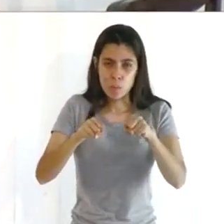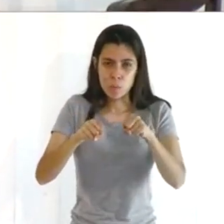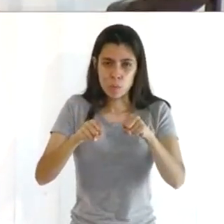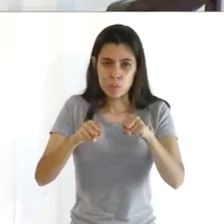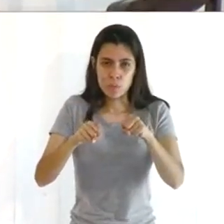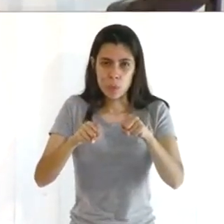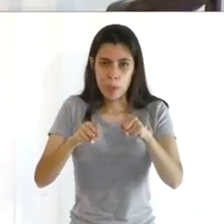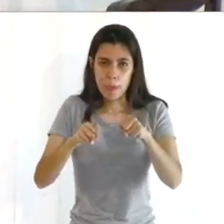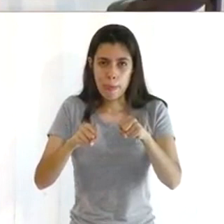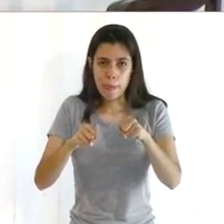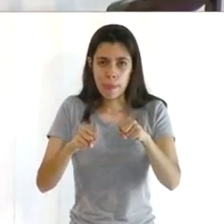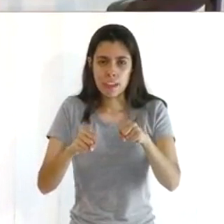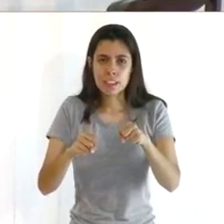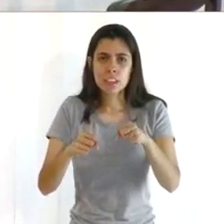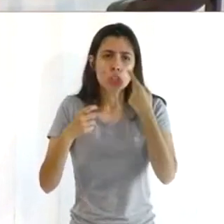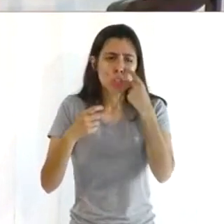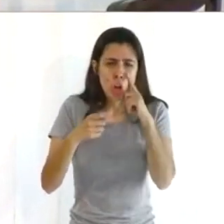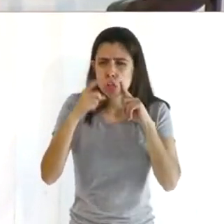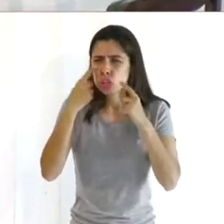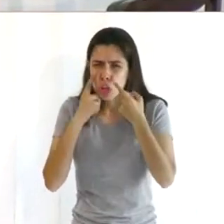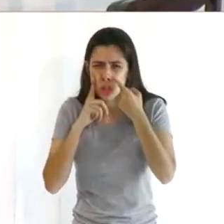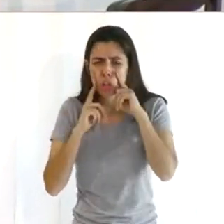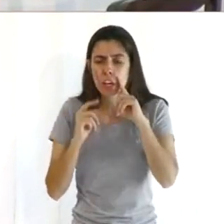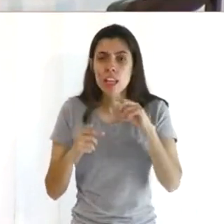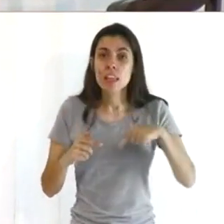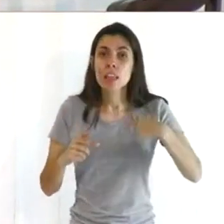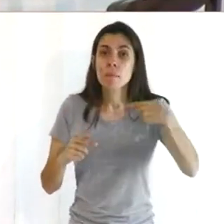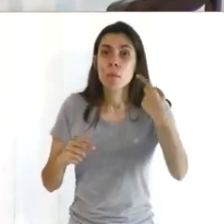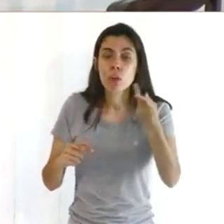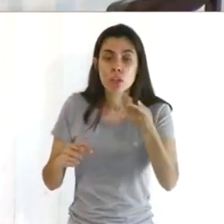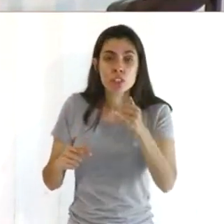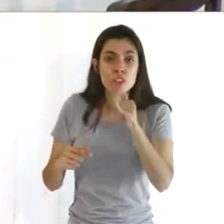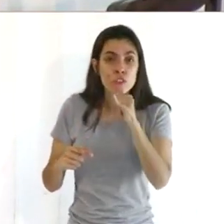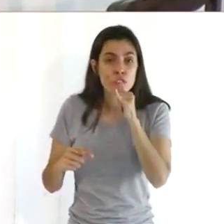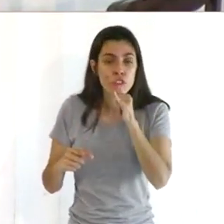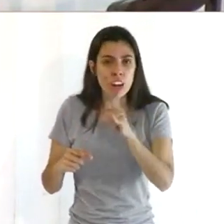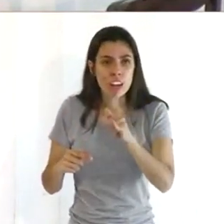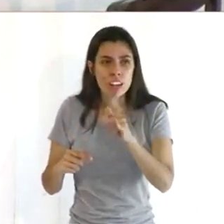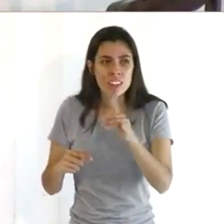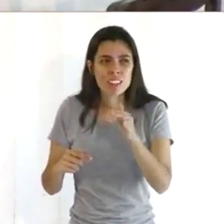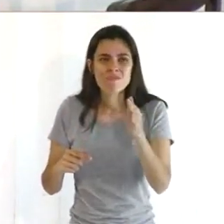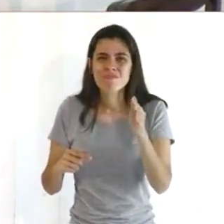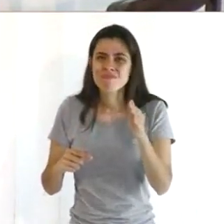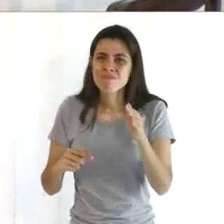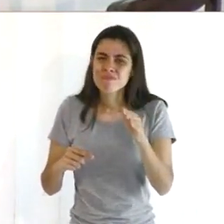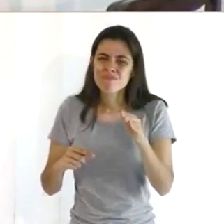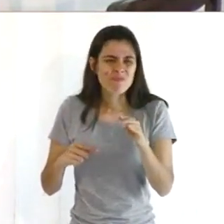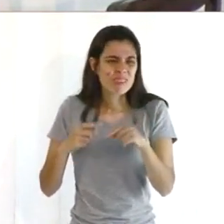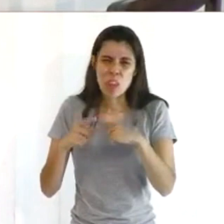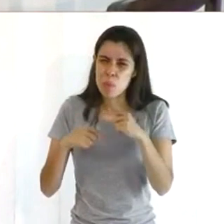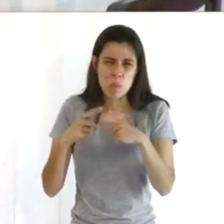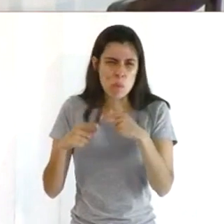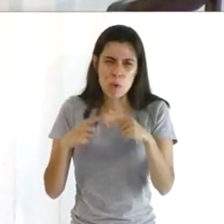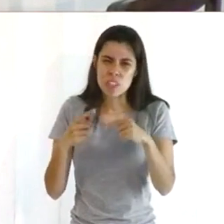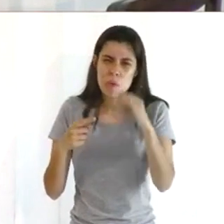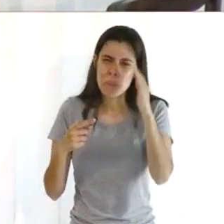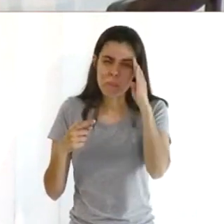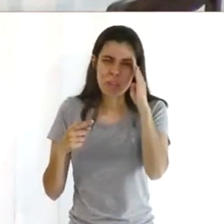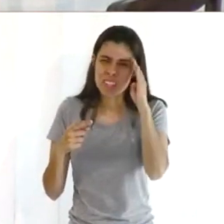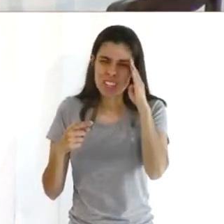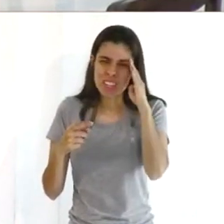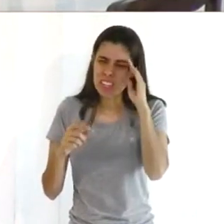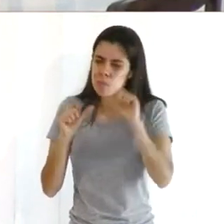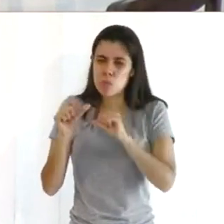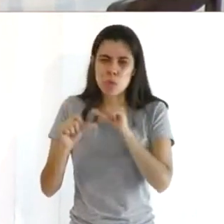morte, mas o cristão, o servo de Deus, que serve ao Senhor com alegria, ele sabe que a sua força, que a